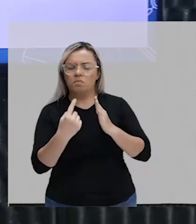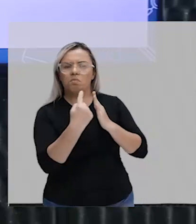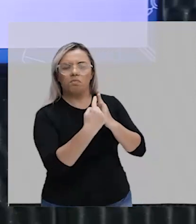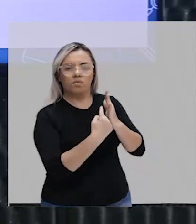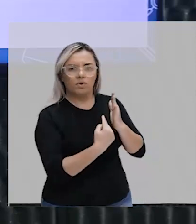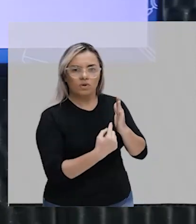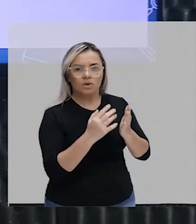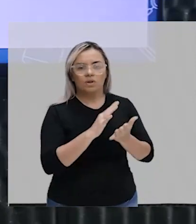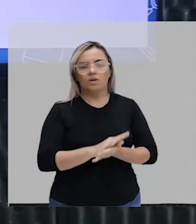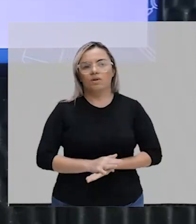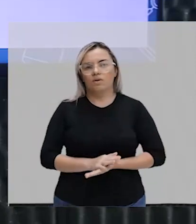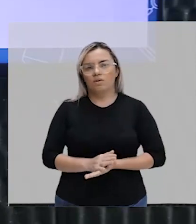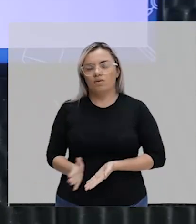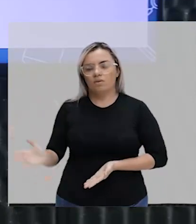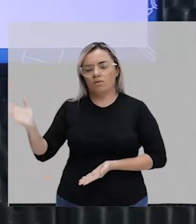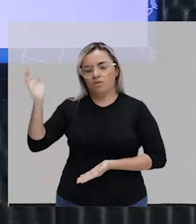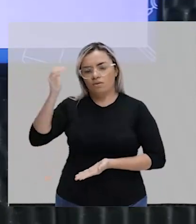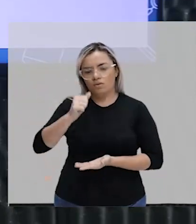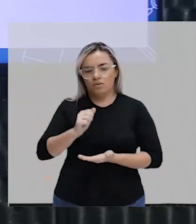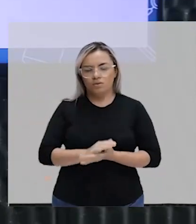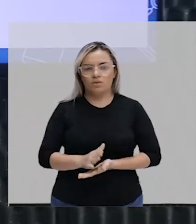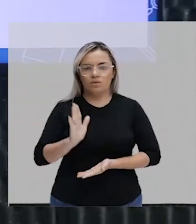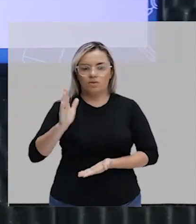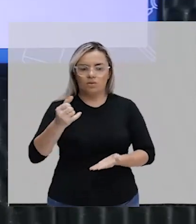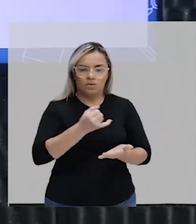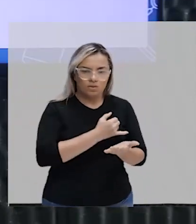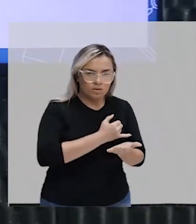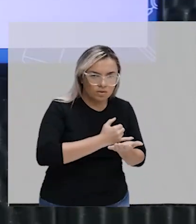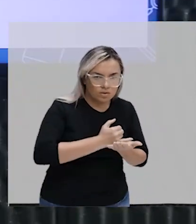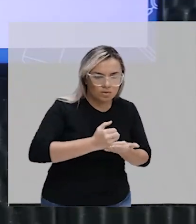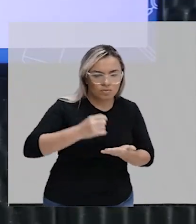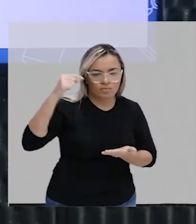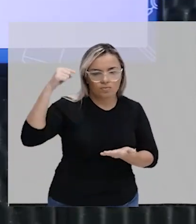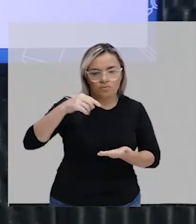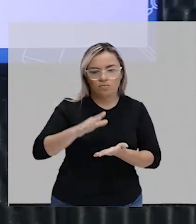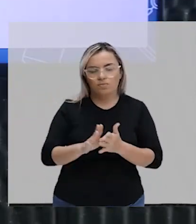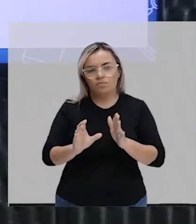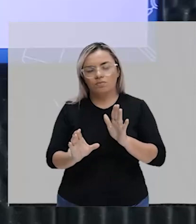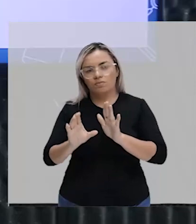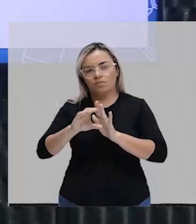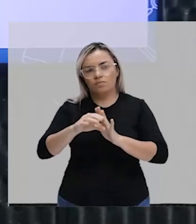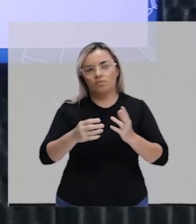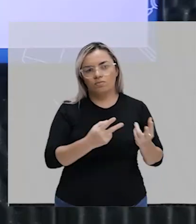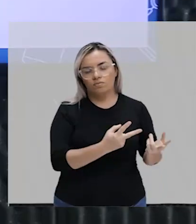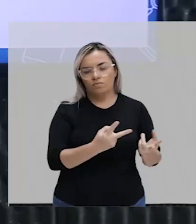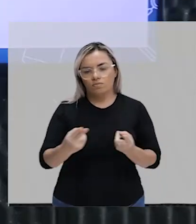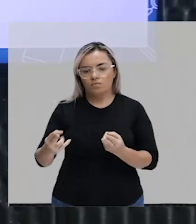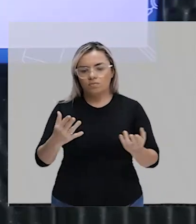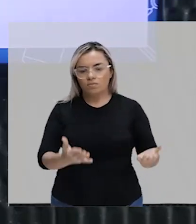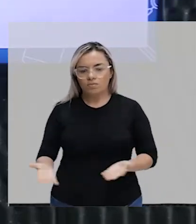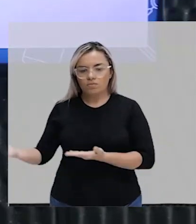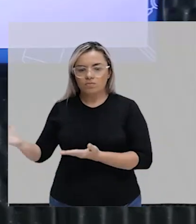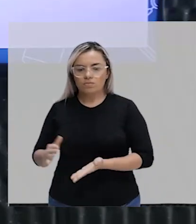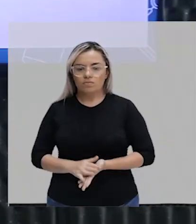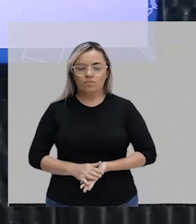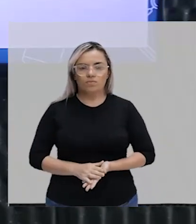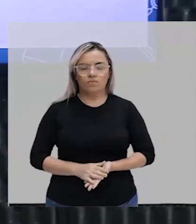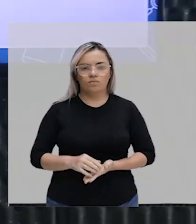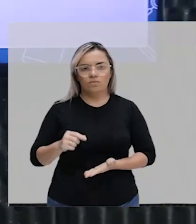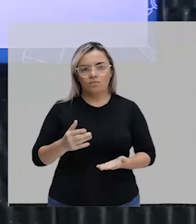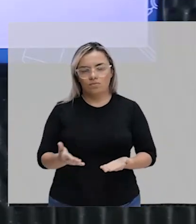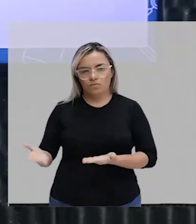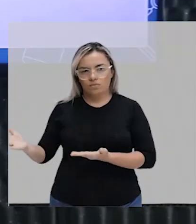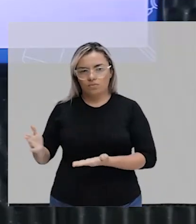hoje, e vamos seguir ela já iniciando, né, com a definição de igualdade. Gente, olha só,